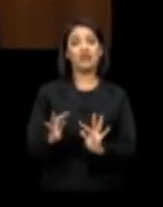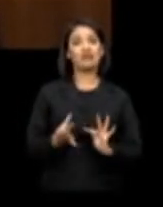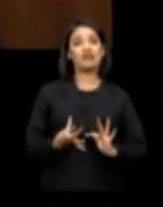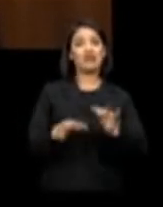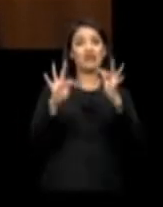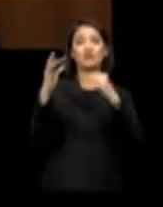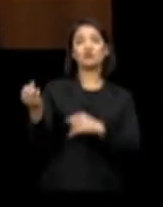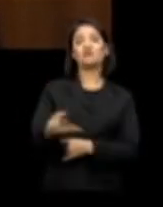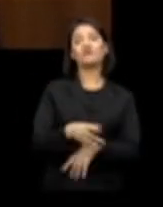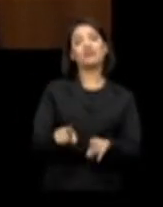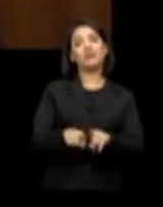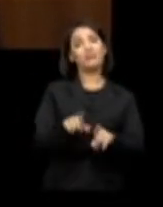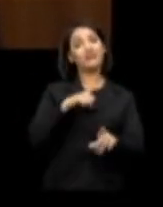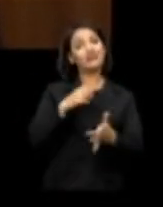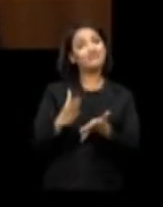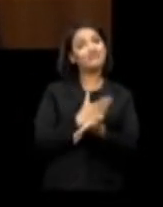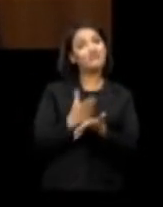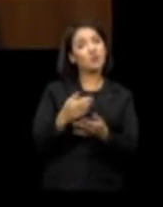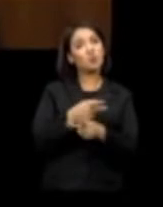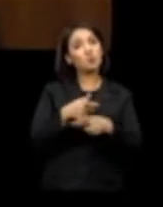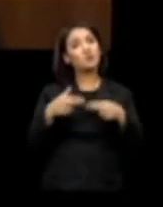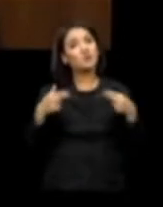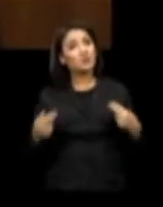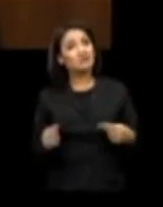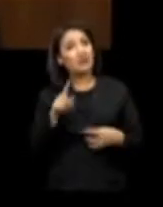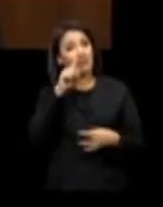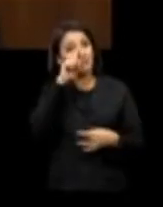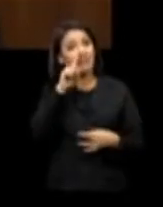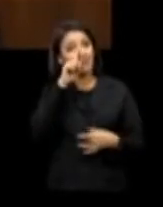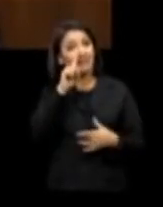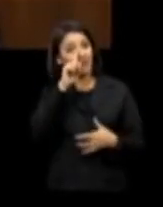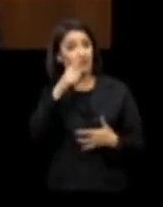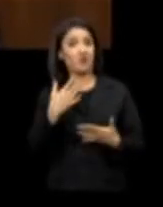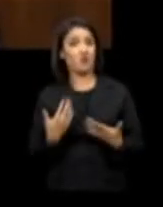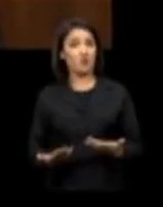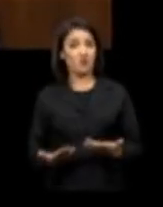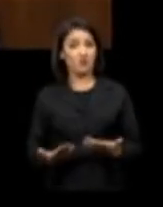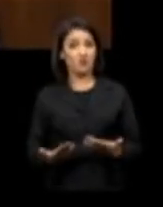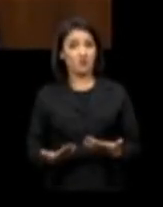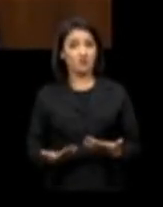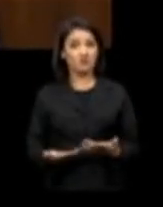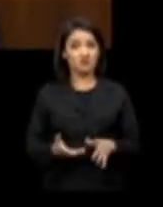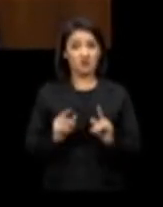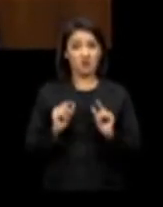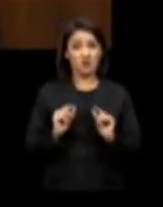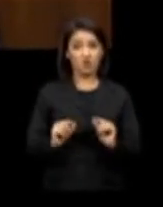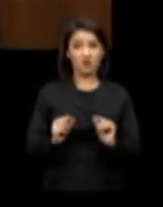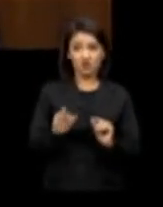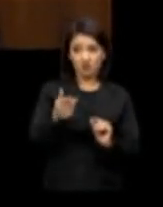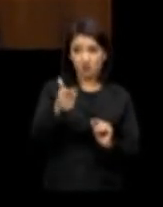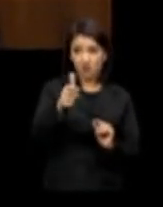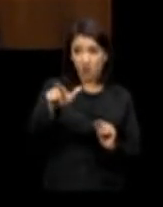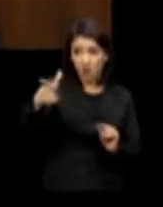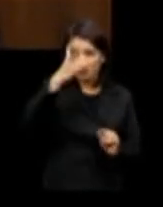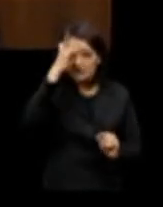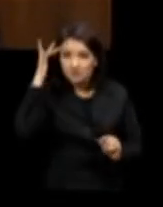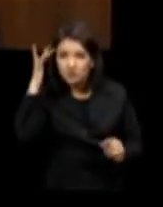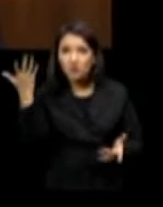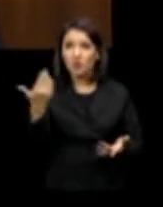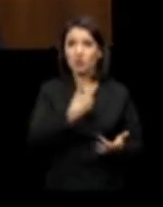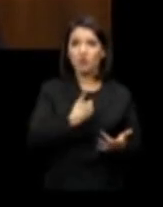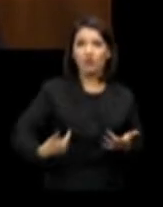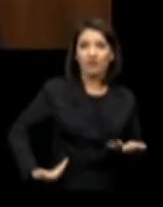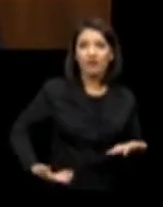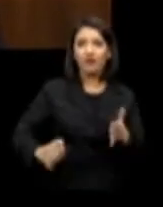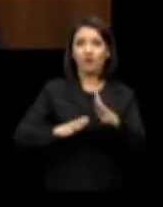também trazem consigo um potencial de perigo, não só o de terceiros, incluindo o Estado, penetrando